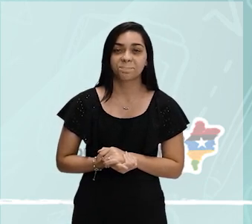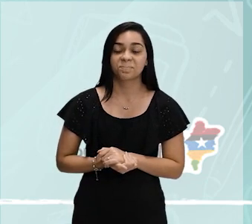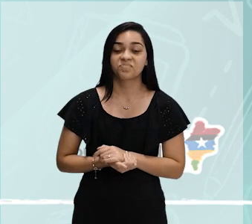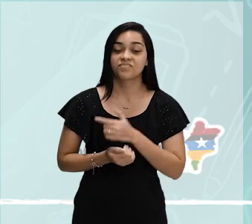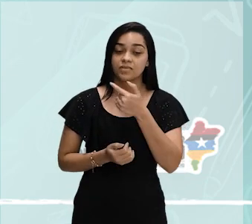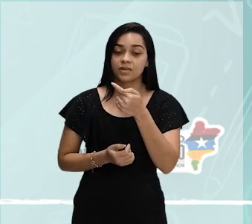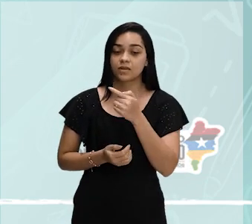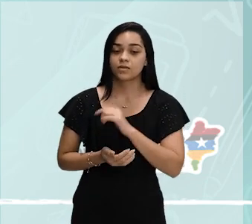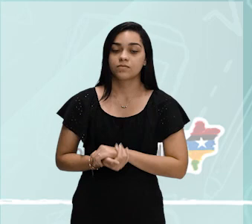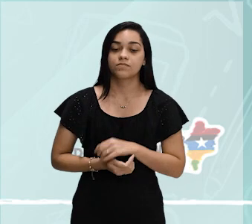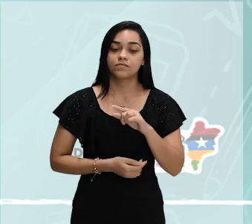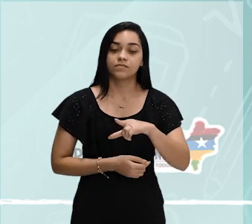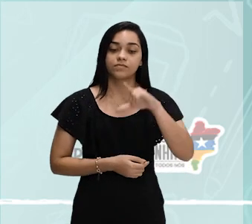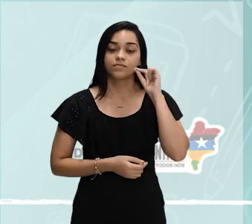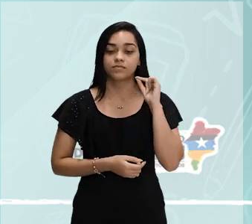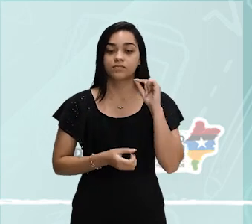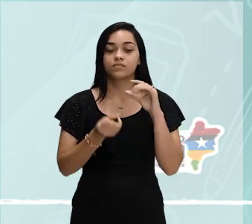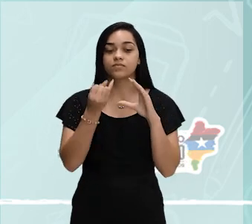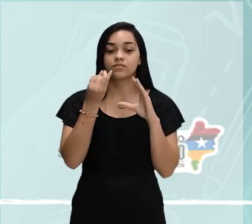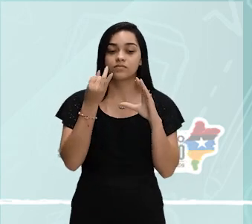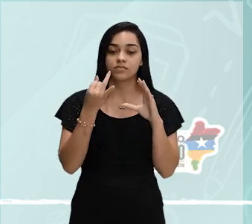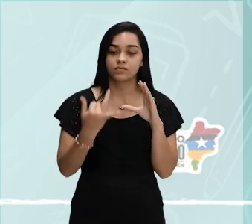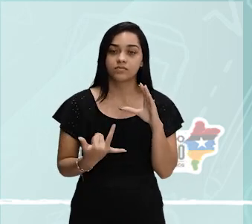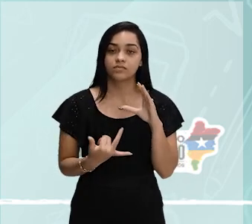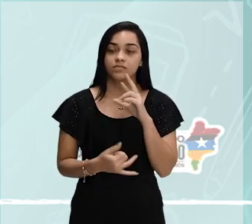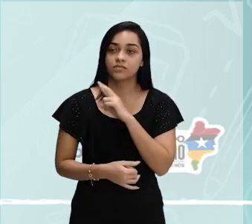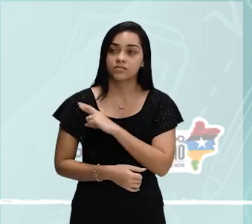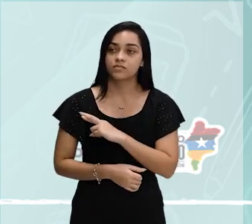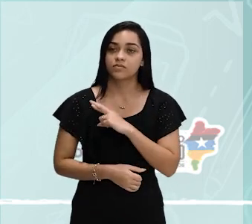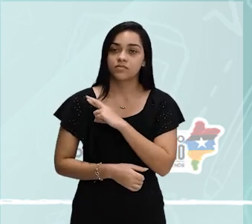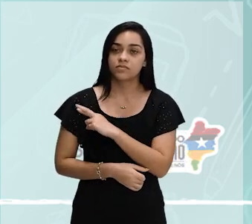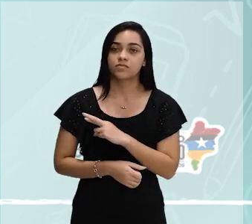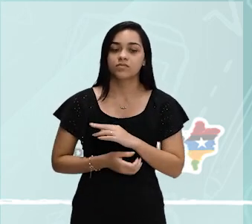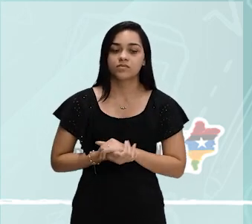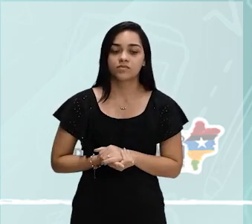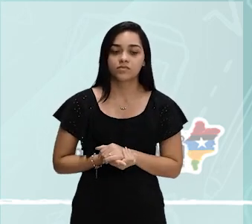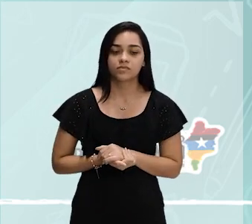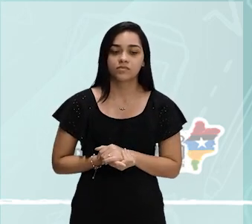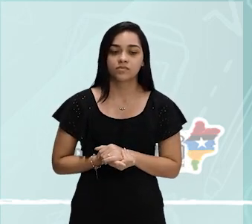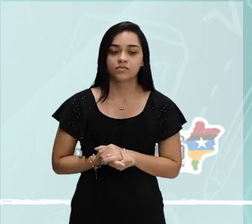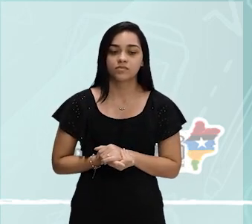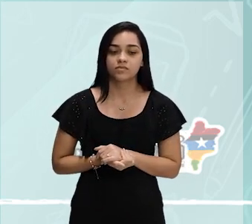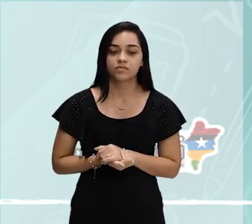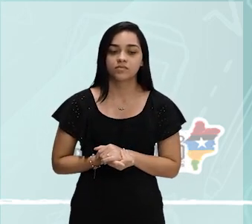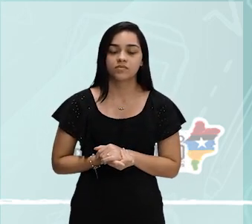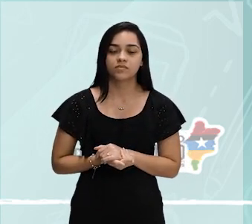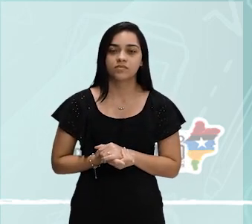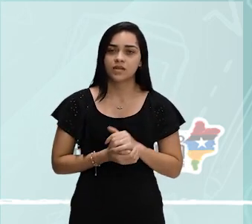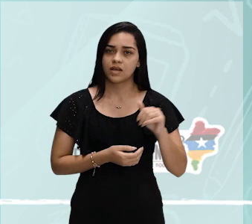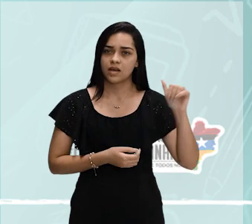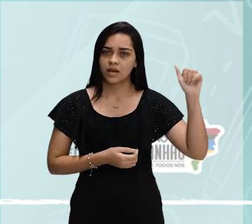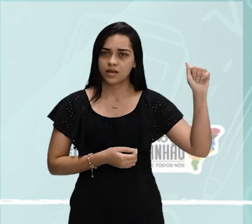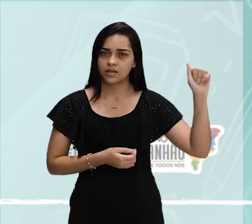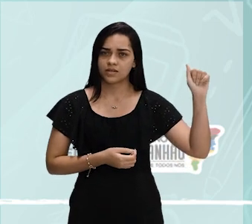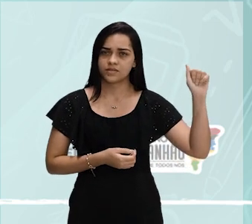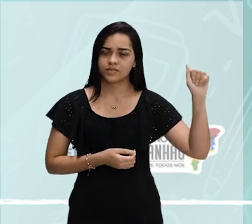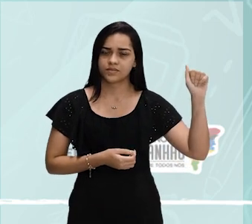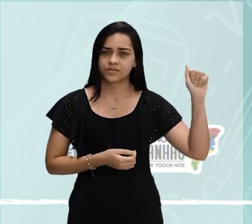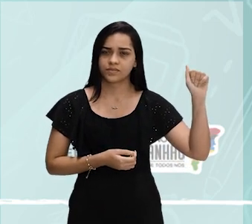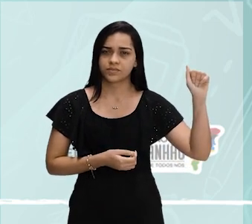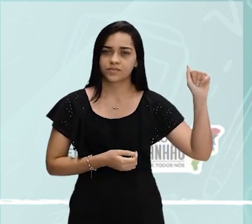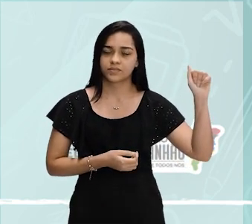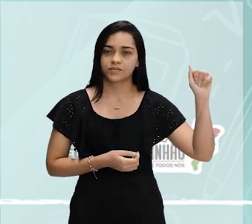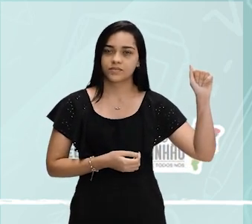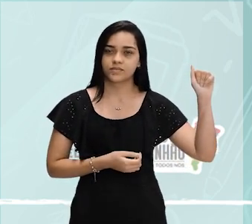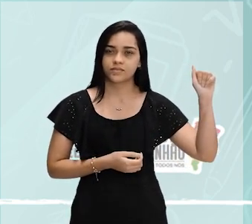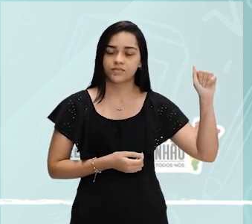Assinale a alternativa, de novo, que caracteriza o romantismo. Valorização do eu. O assunto passa a